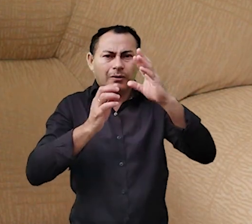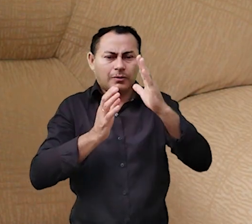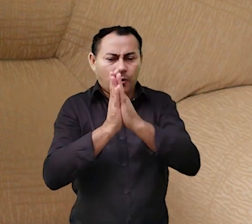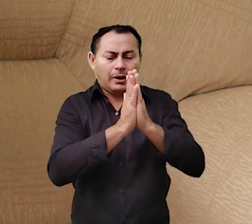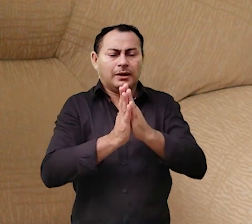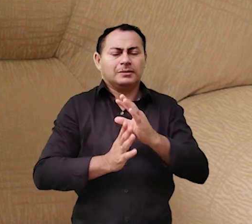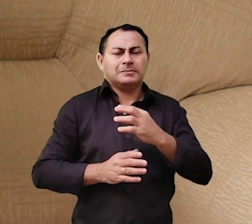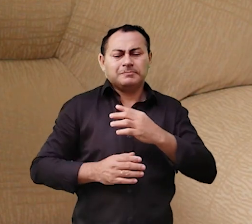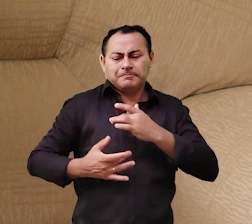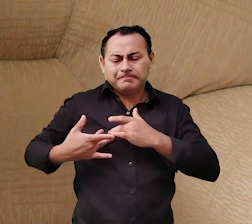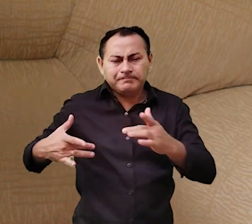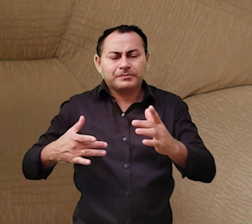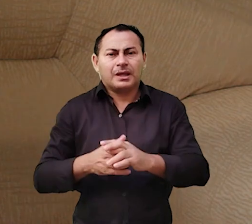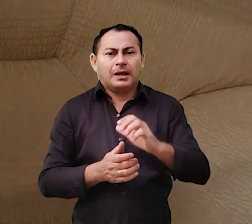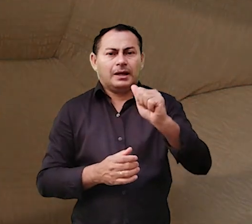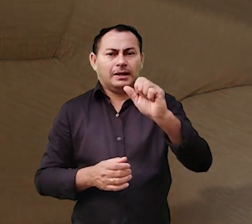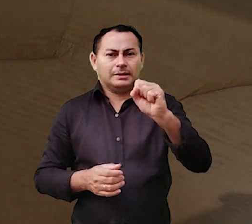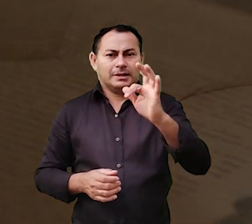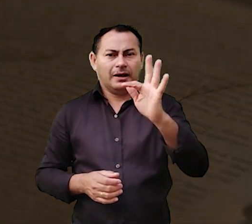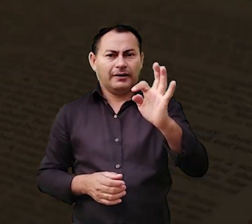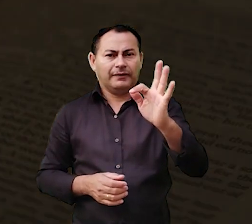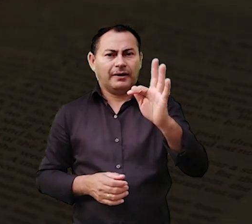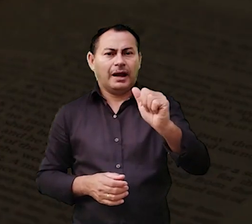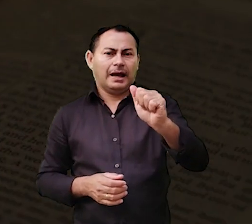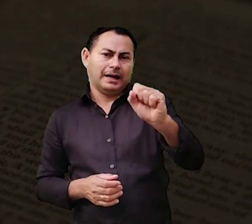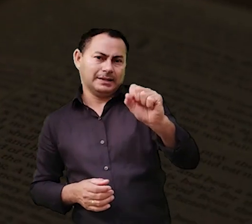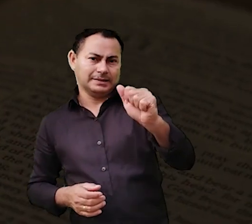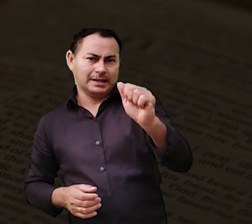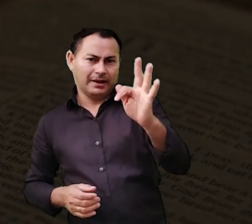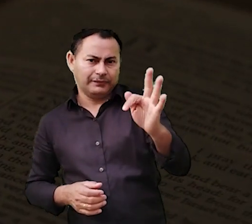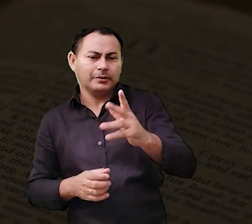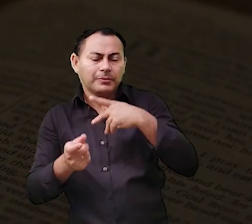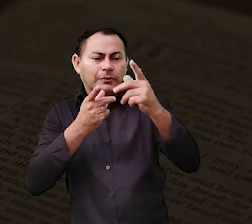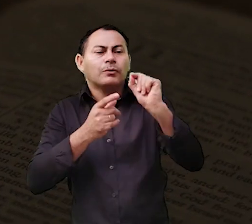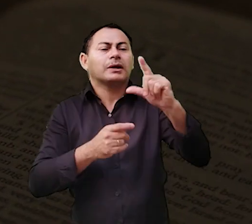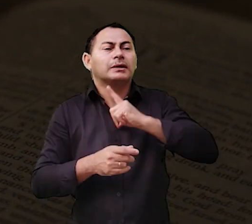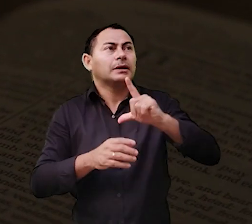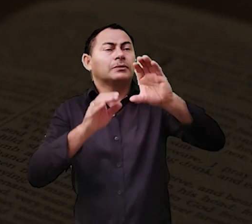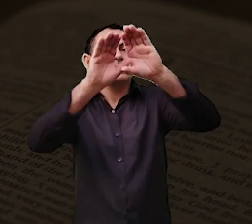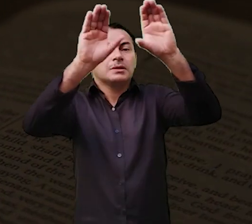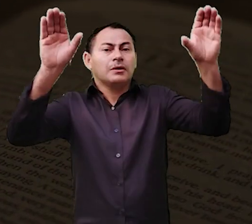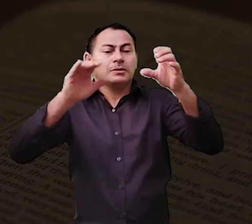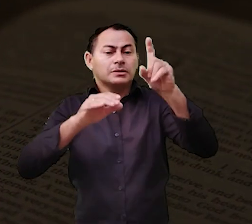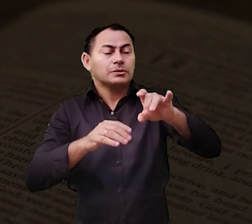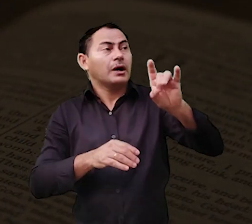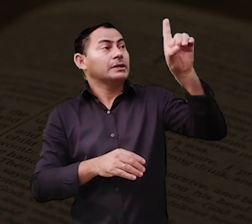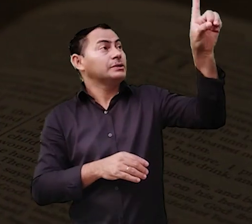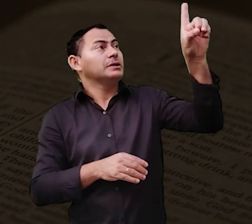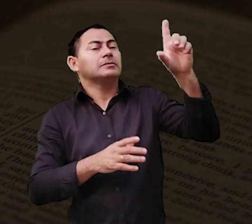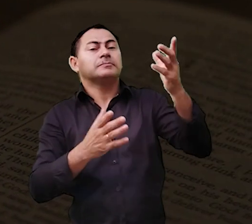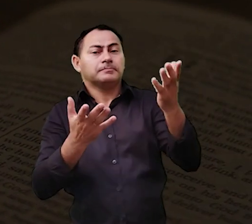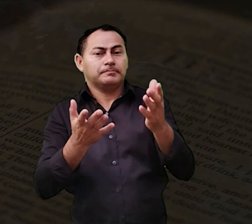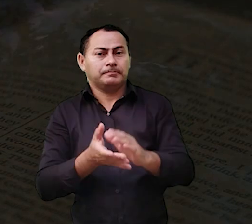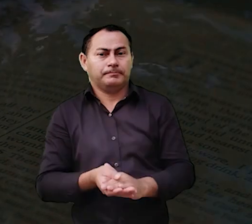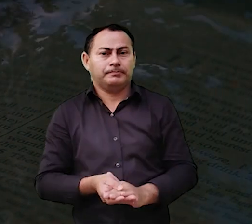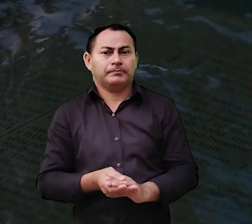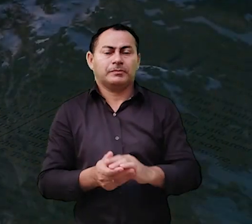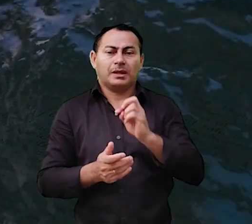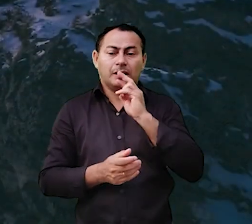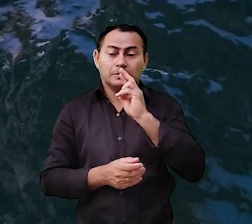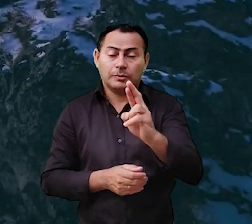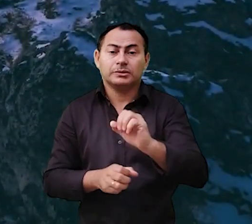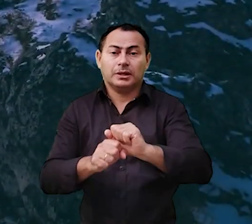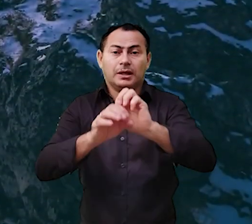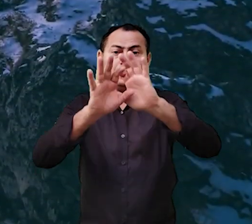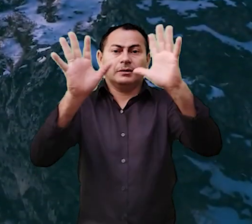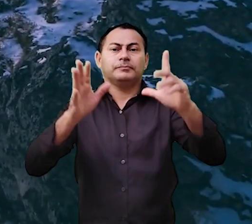uma pergunta muito profunda. A quem tenho nos céus, senão a ti? A